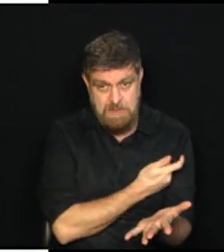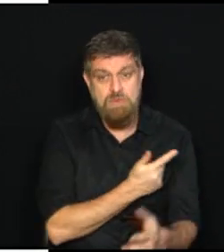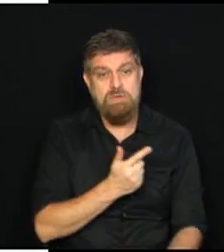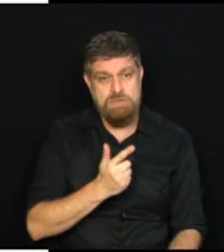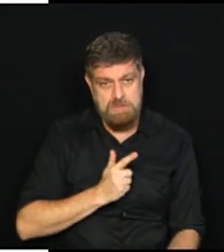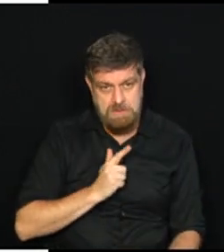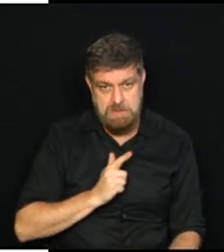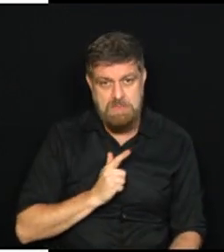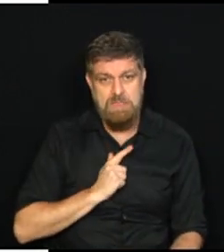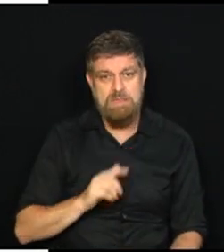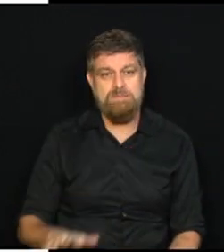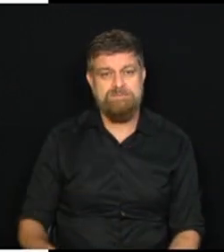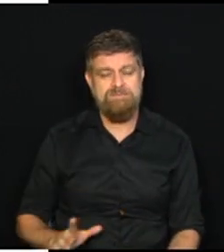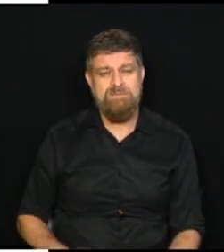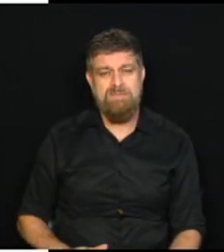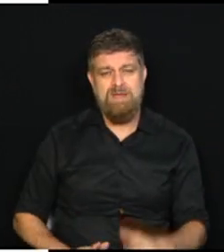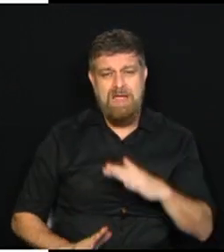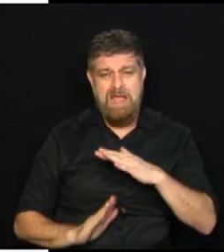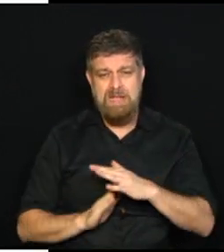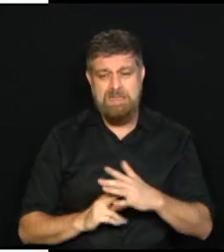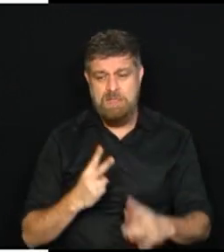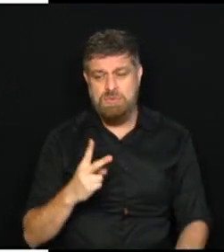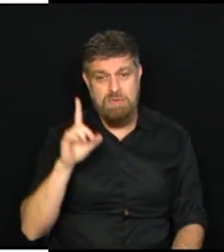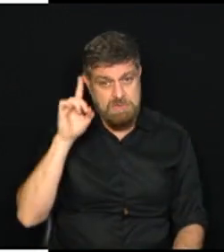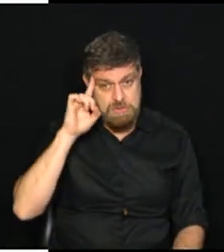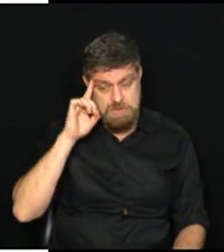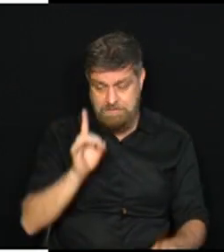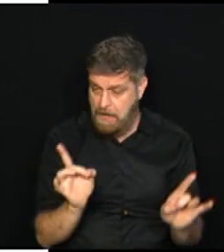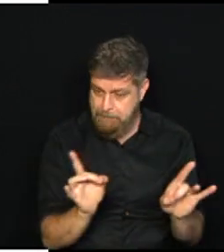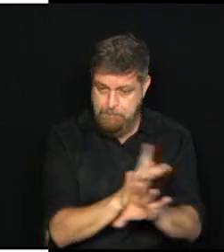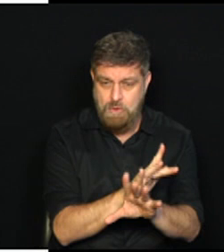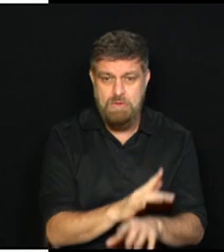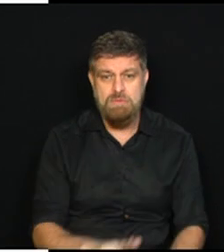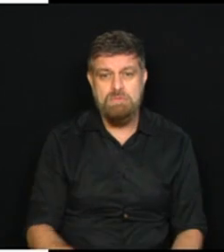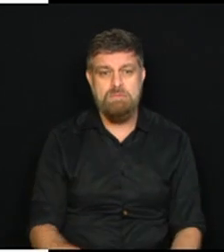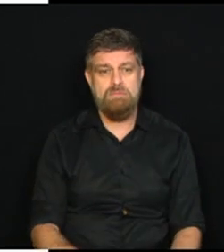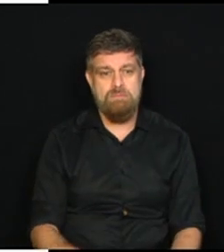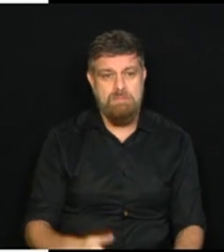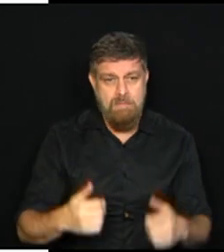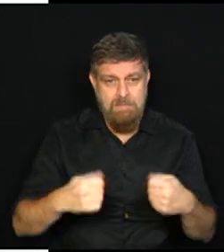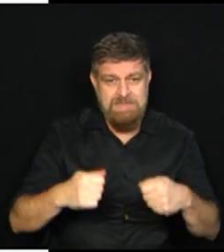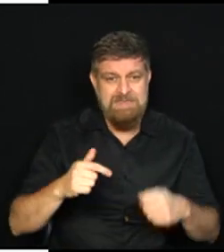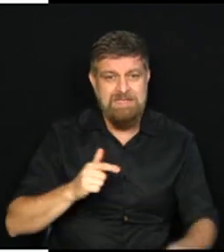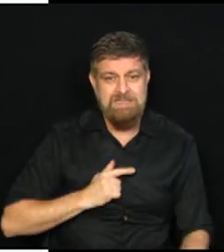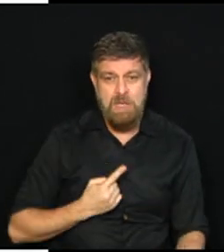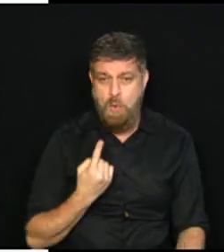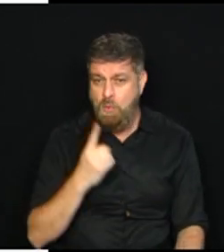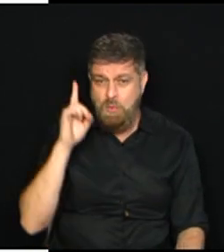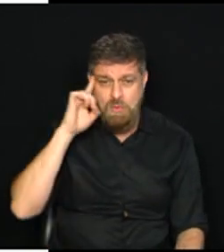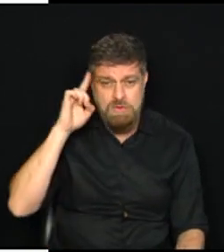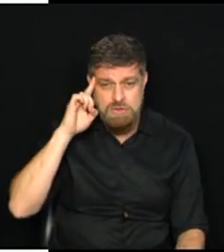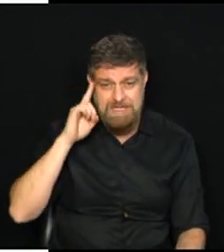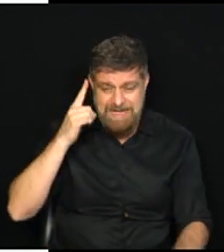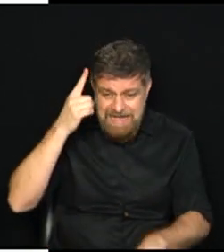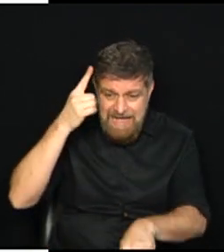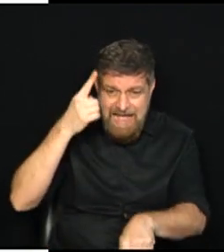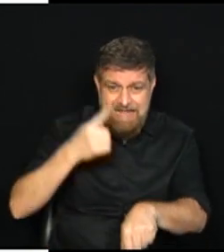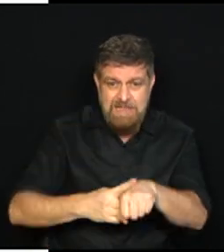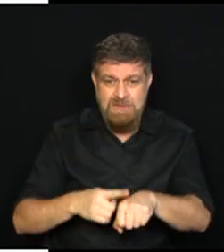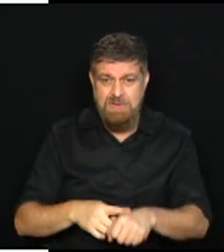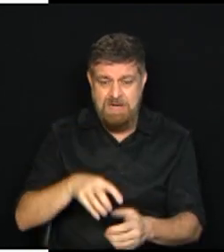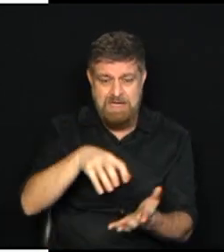com resultado em até 48 horas, mas tem sido em 24 horas a partir do momento que entra